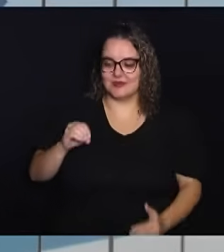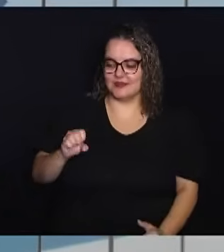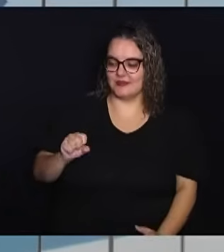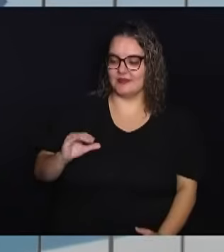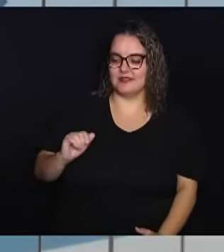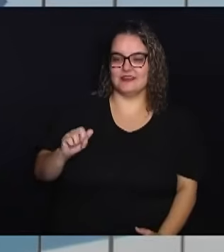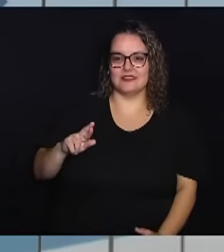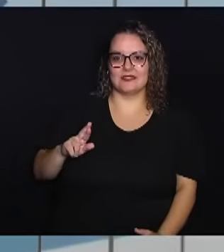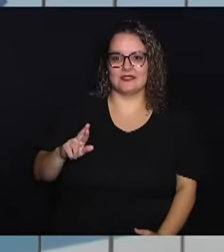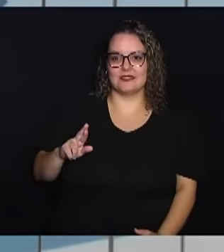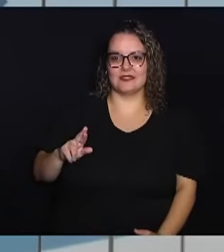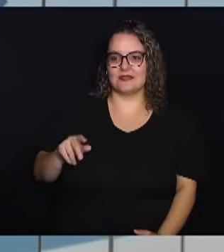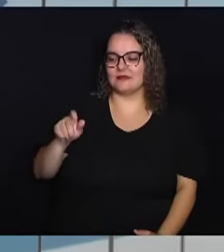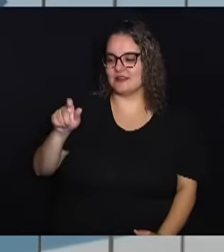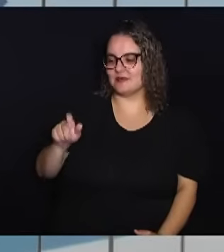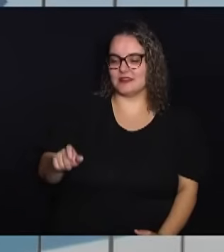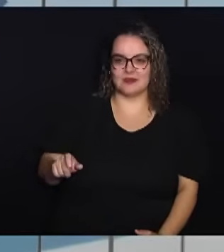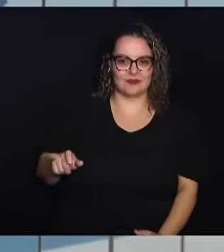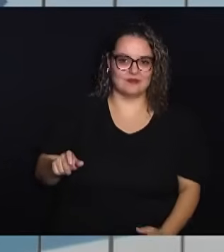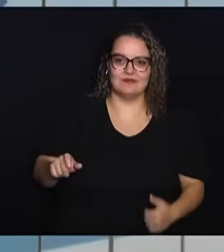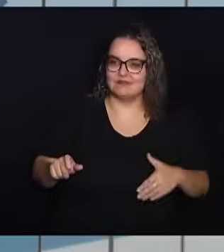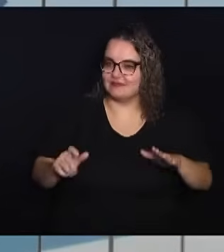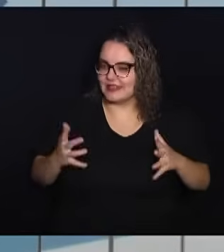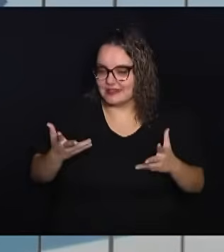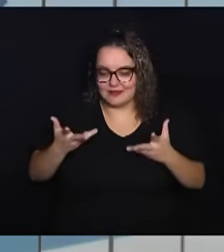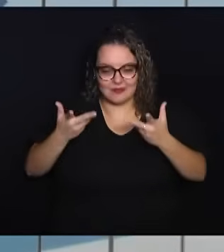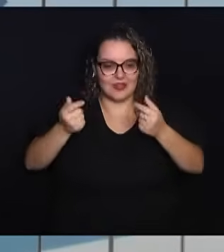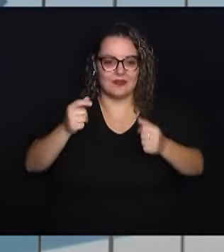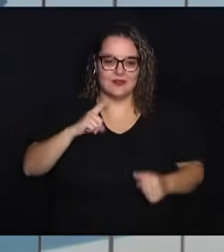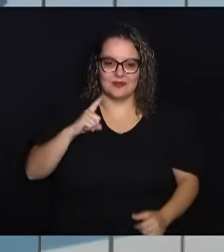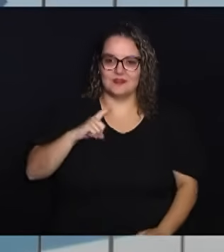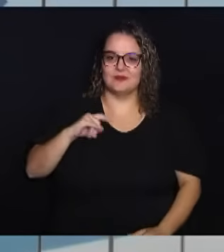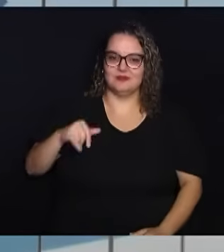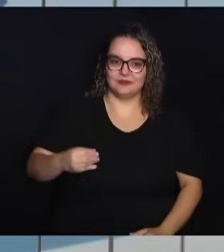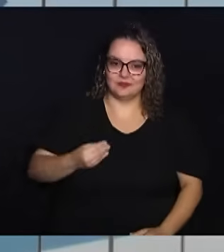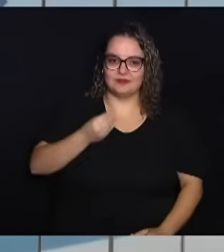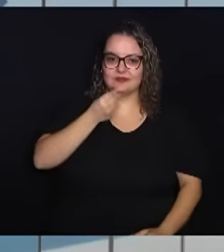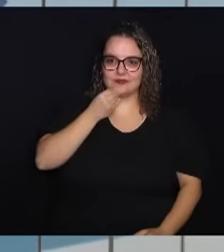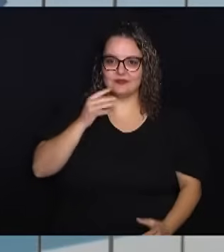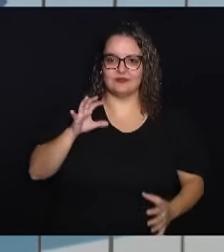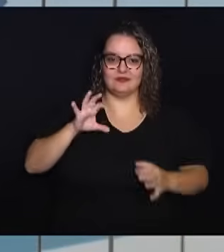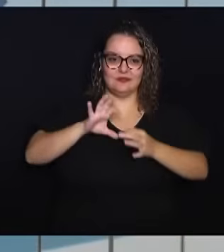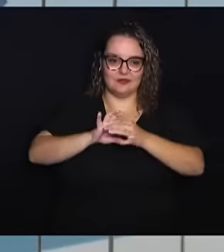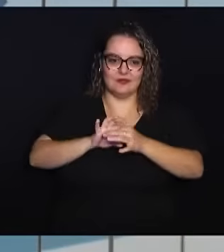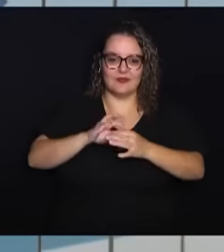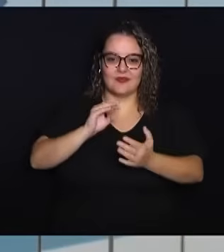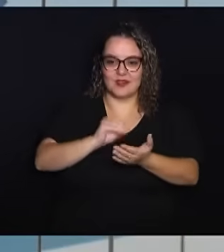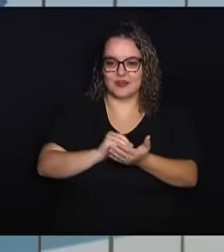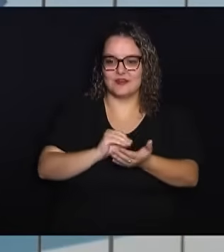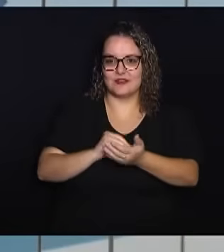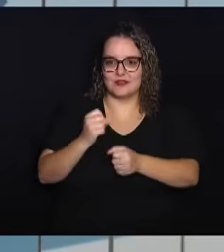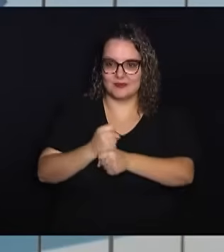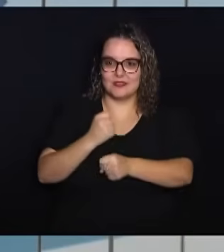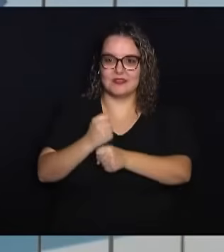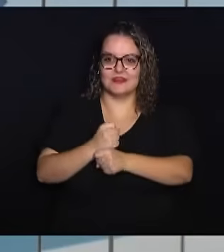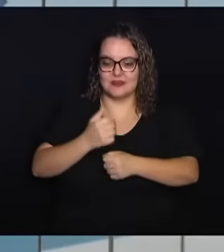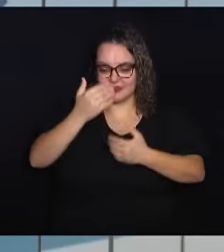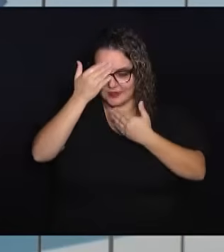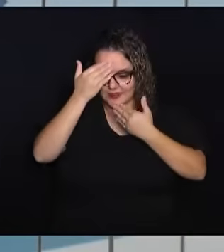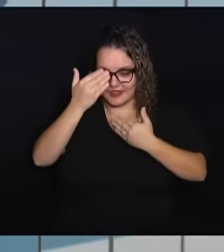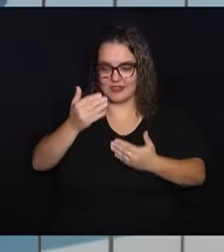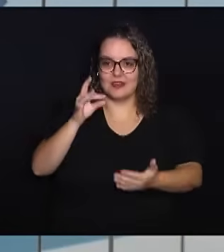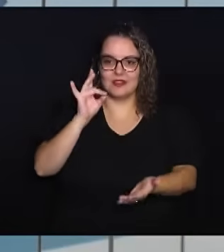foi uma das pessoas mais incríveis aí que eu tive a oportunidade de me conectar aí nos últimos anos. Sou muito grato